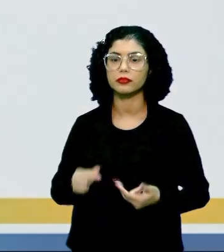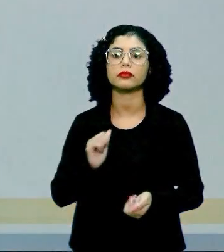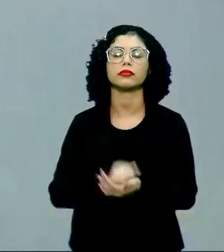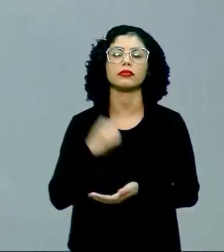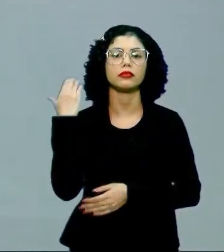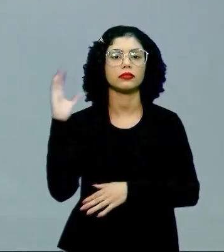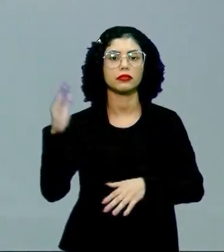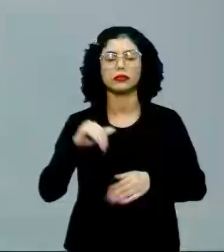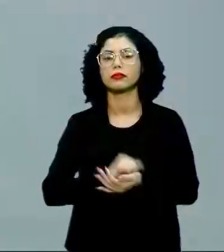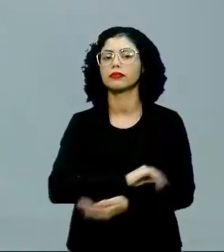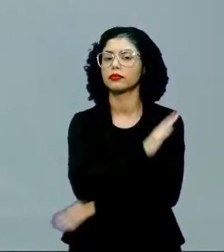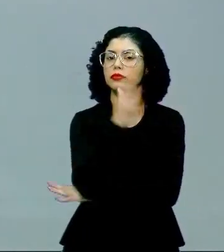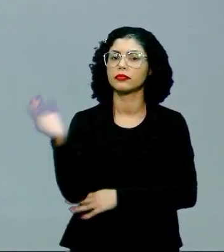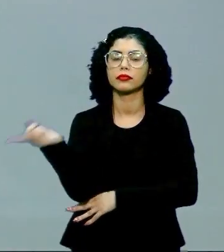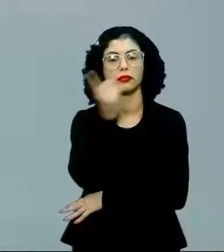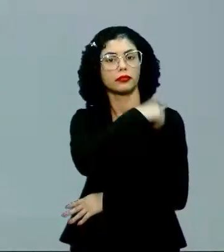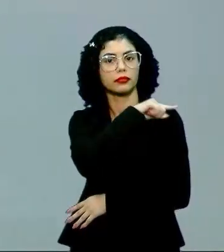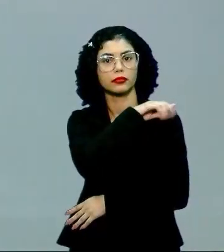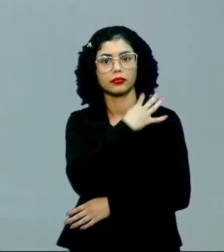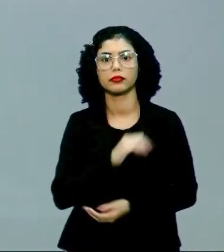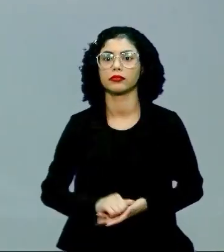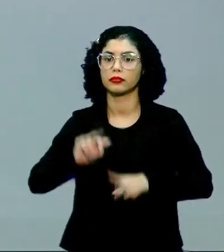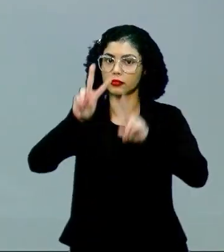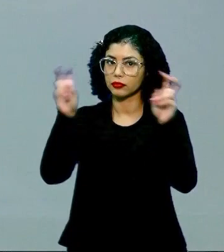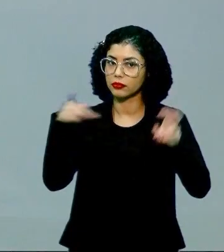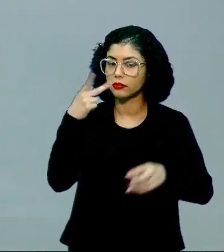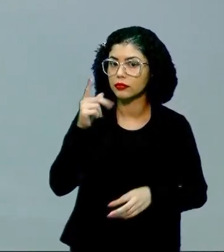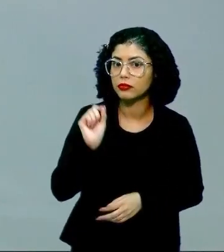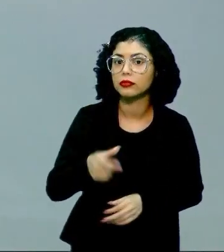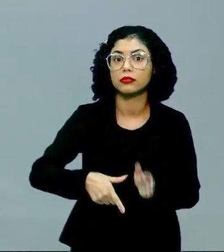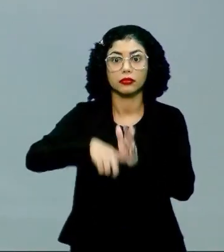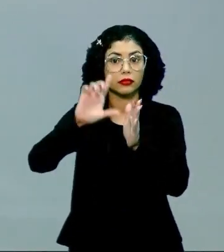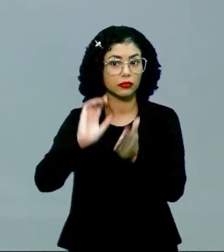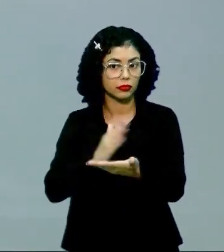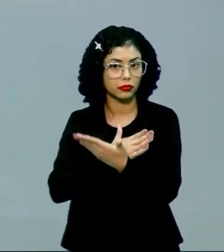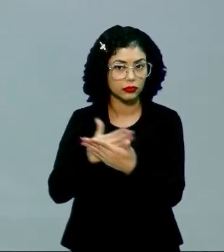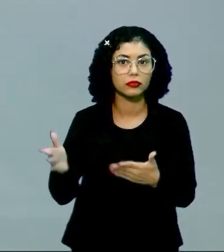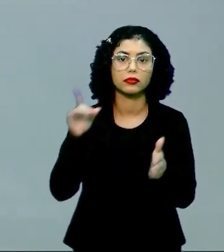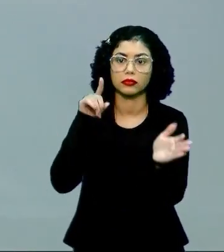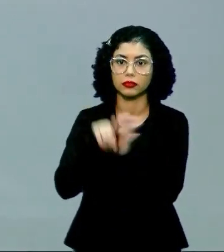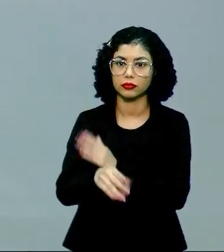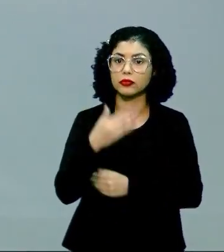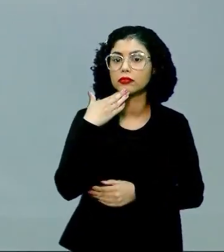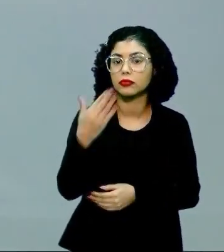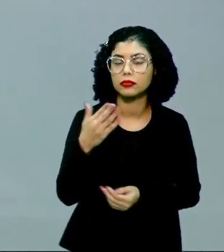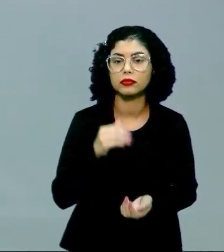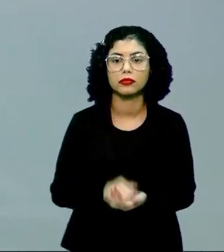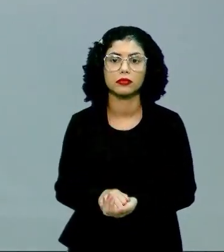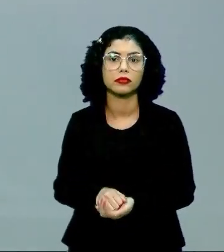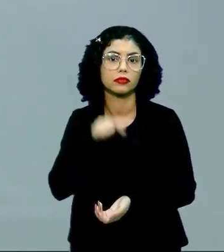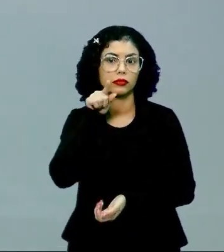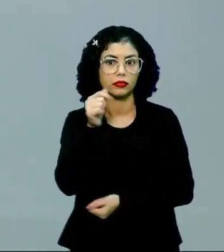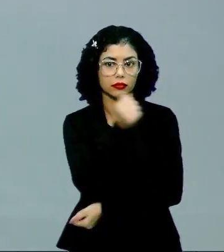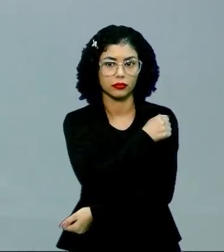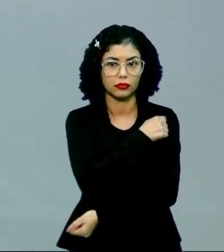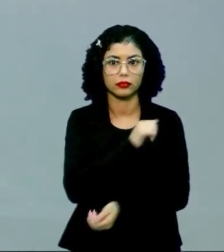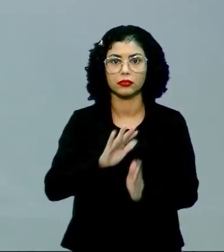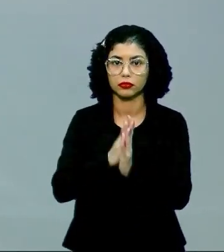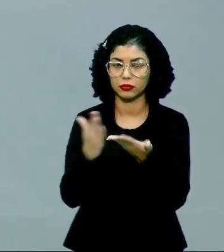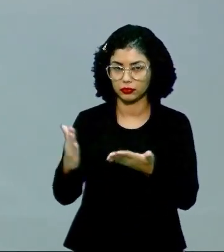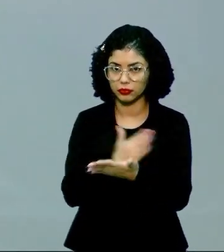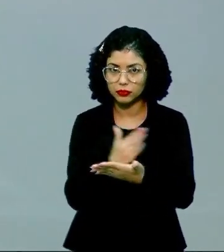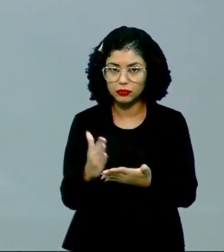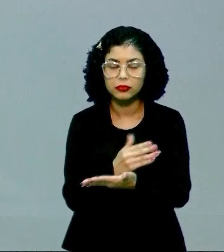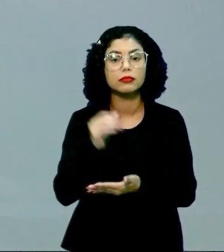ano vejamos a questão que trata a respeito deste assunto porém antes de iniciarmos a questão eu peço que você aluno pegue o seu livro